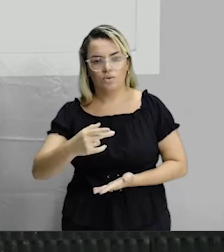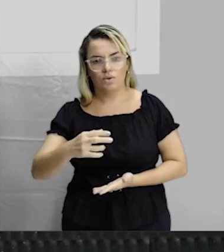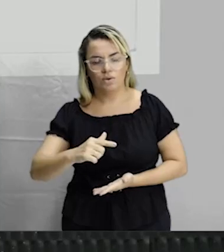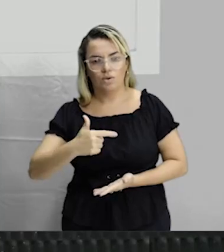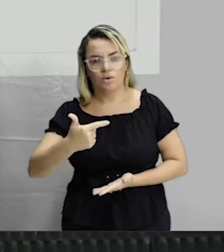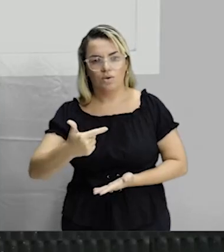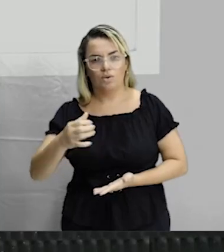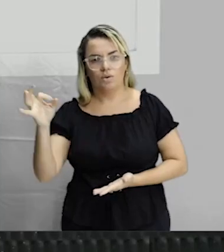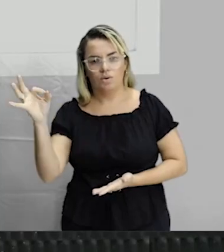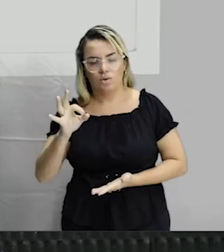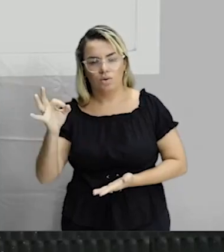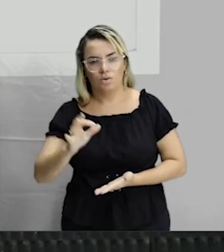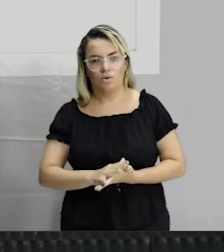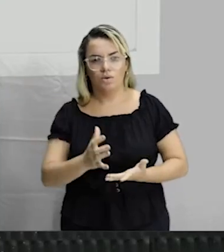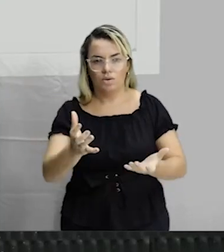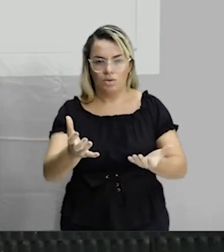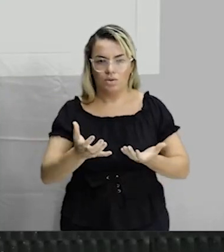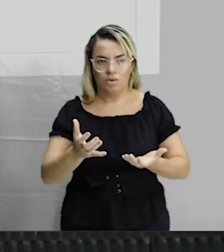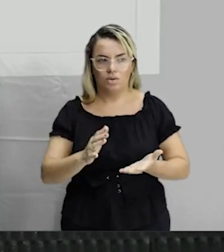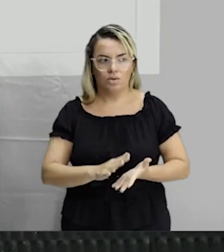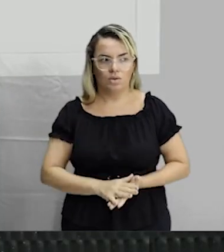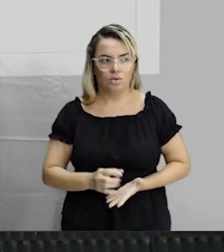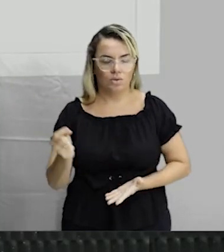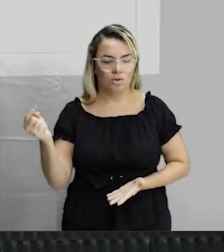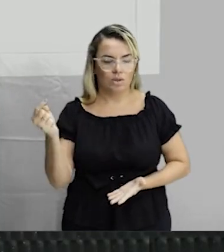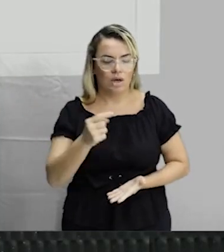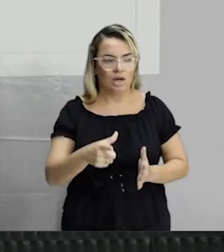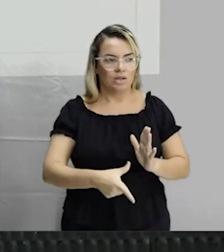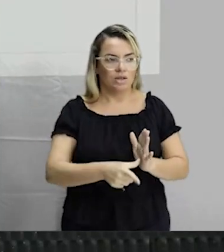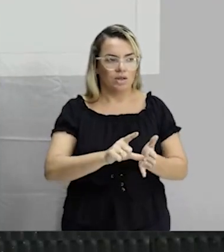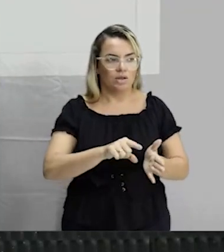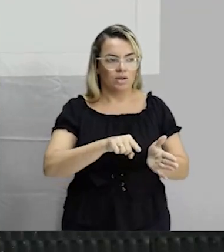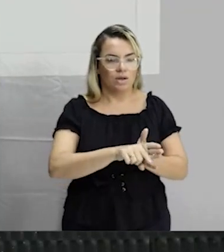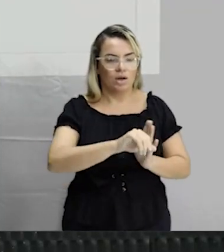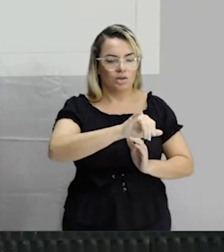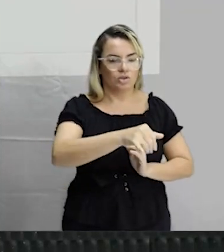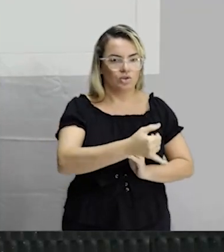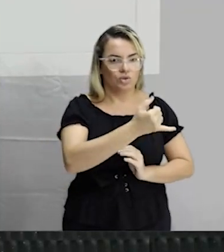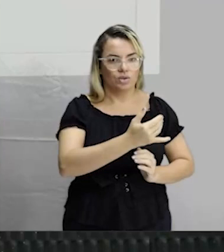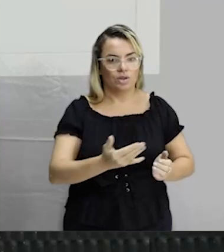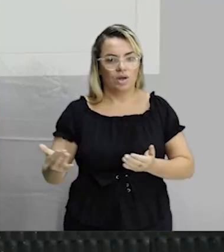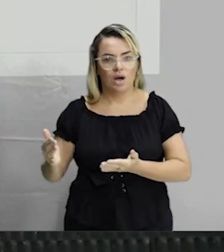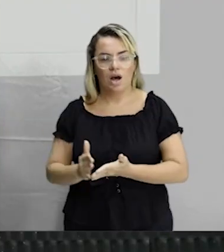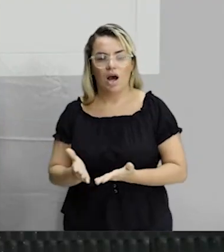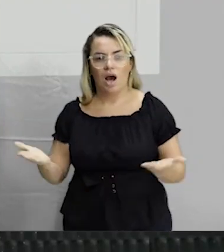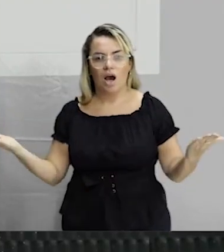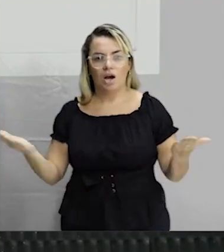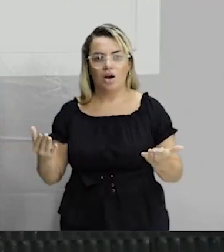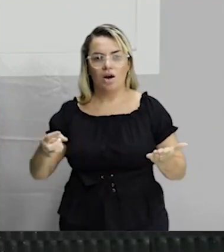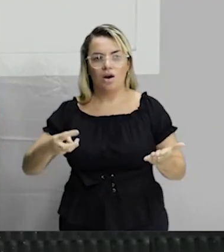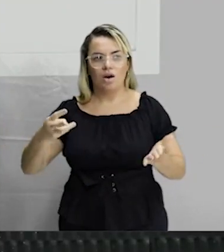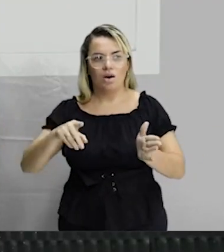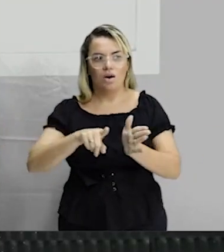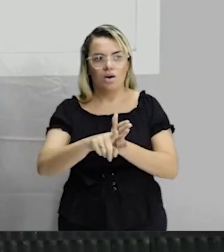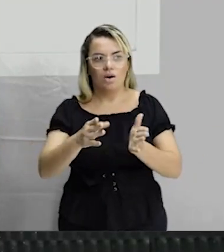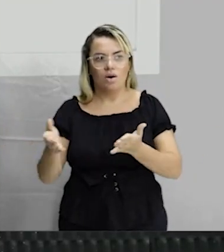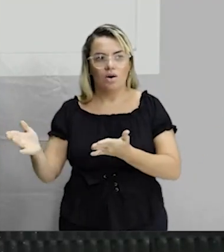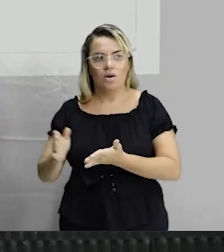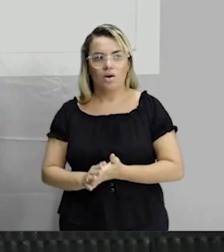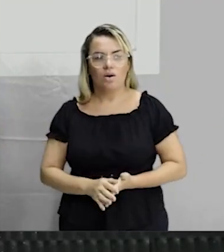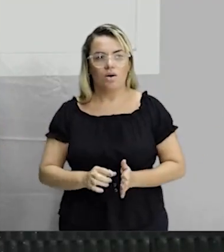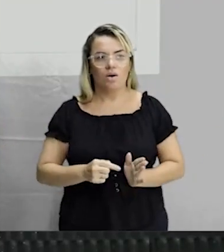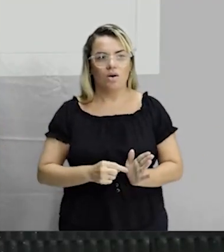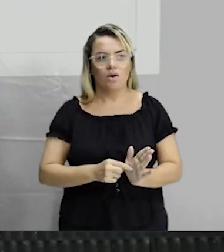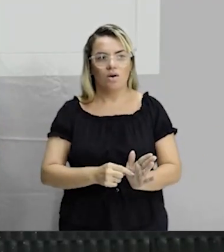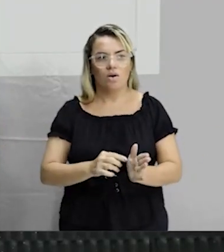Então nessa questão aqui ele quis a taxa, nessa aqui ele quis os juros. Vamos ver essa terceira aqui. Qual deve ser o tempo? Essa questão